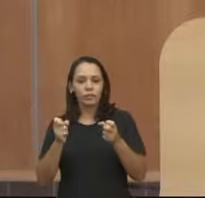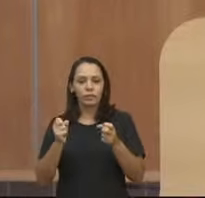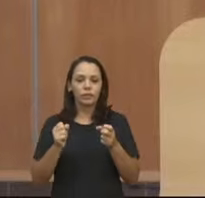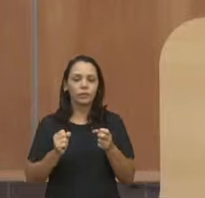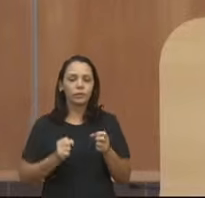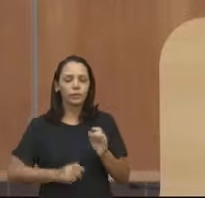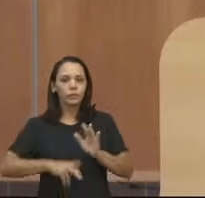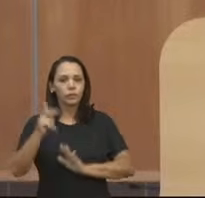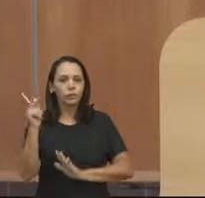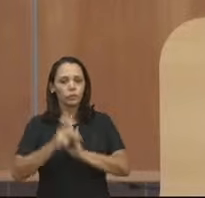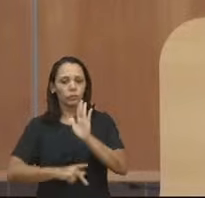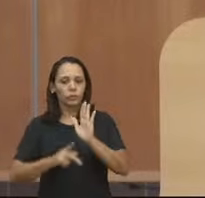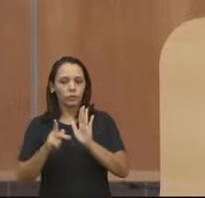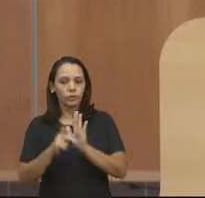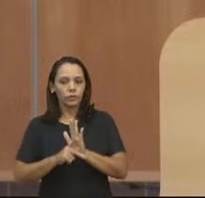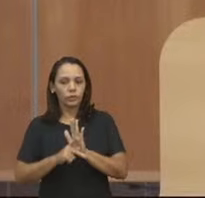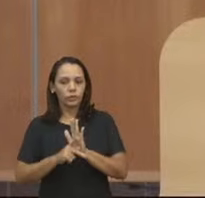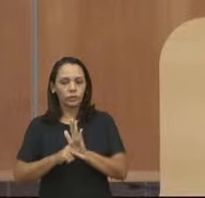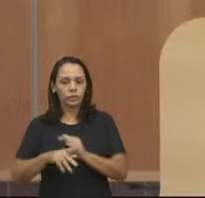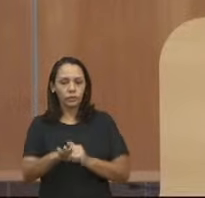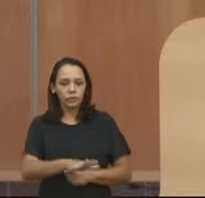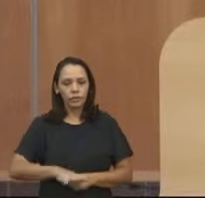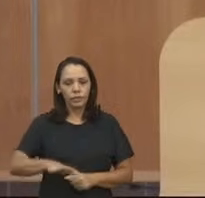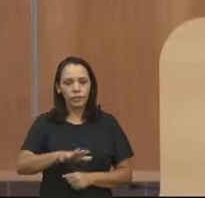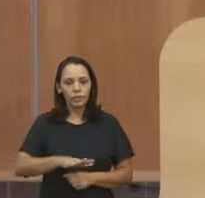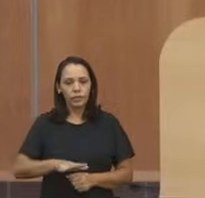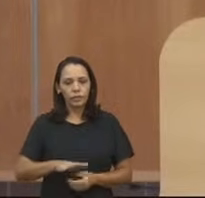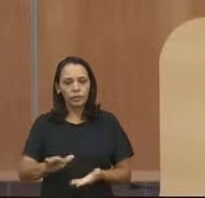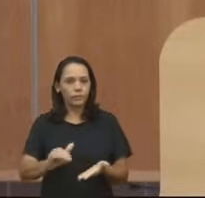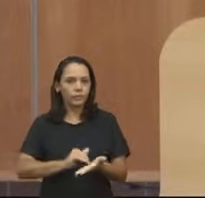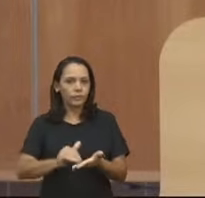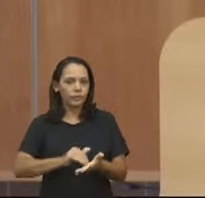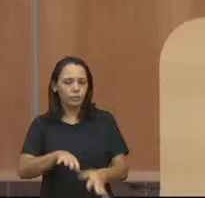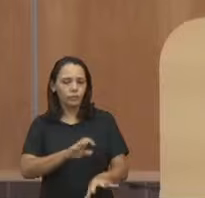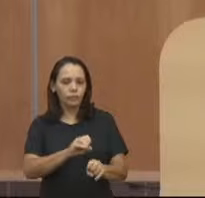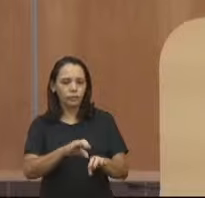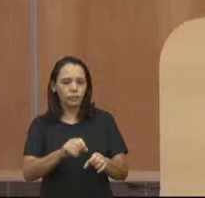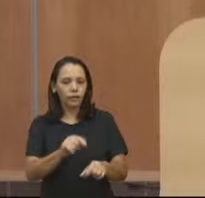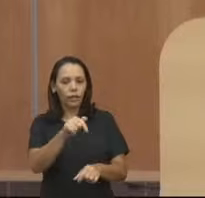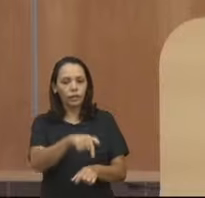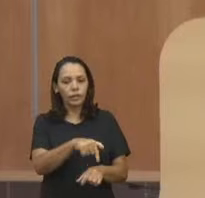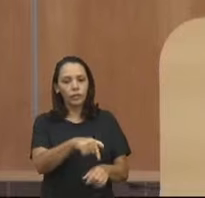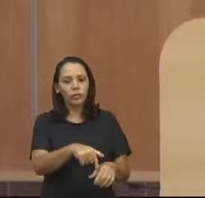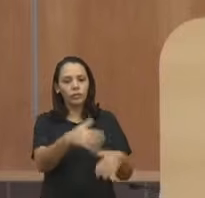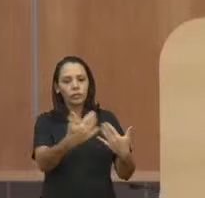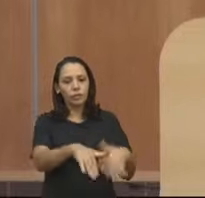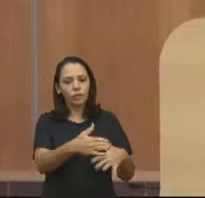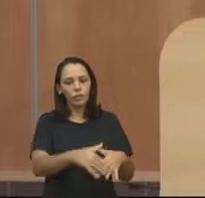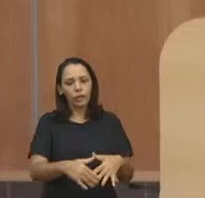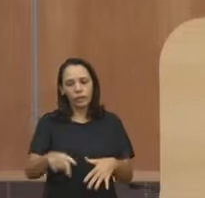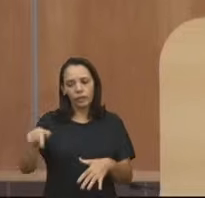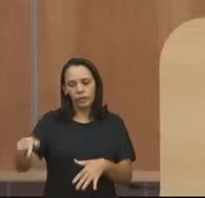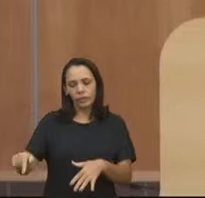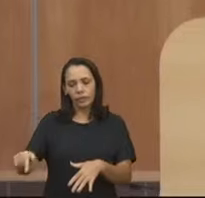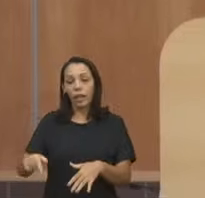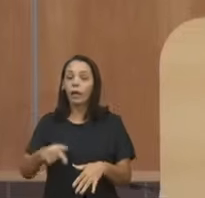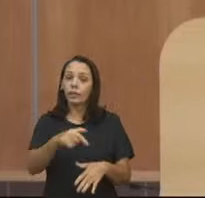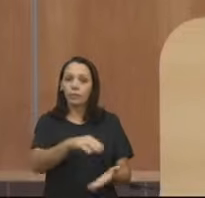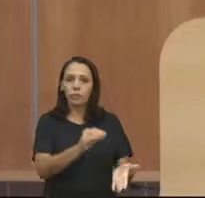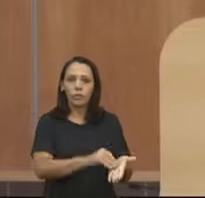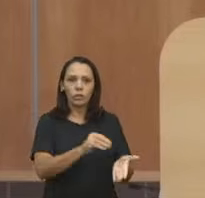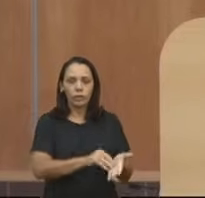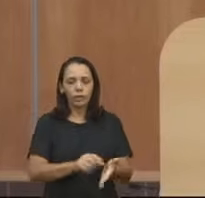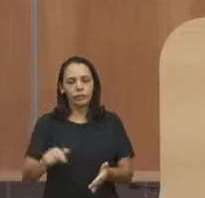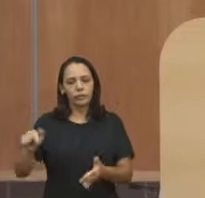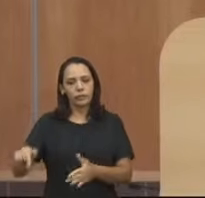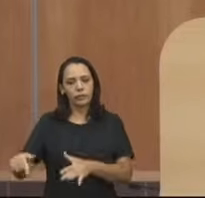um projeto, dentro da mesma área ali, dentro da Secretaria de Educação, vai faltar, em outro vai sobrar, ele pode fazer um remanejamento